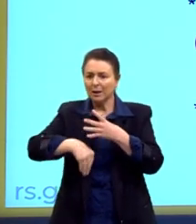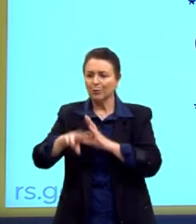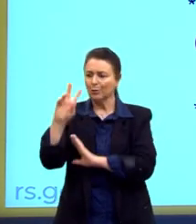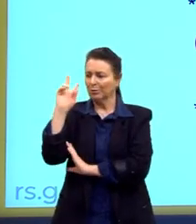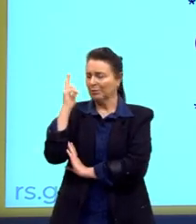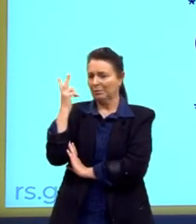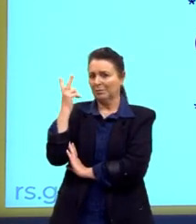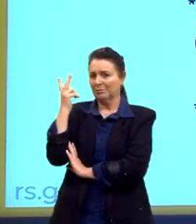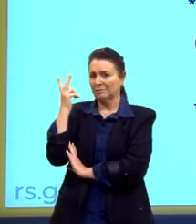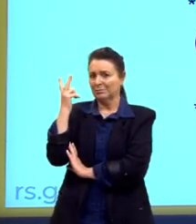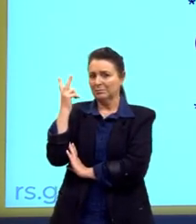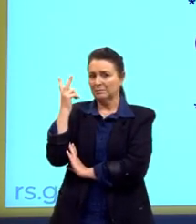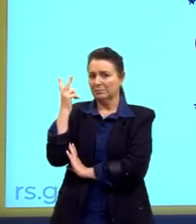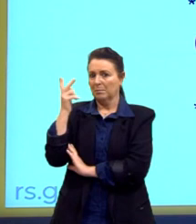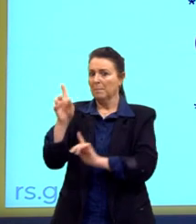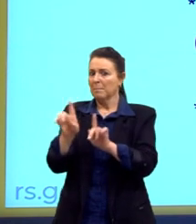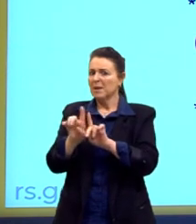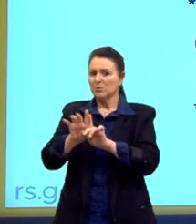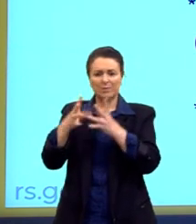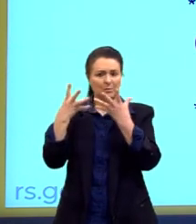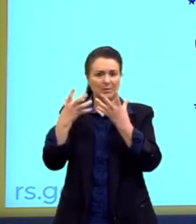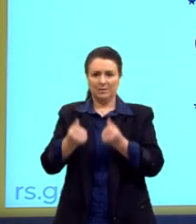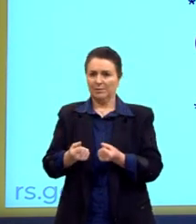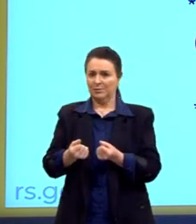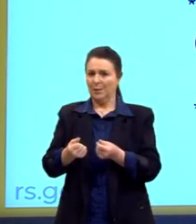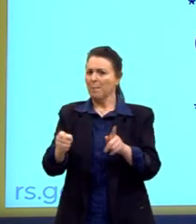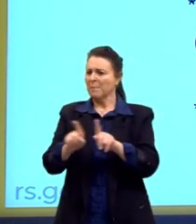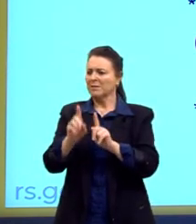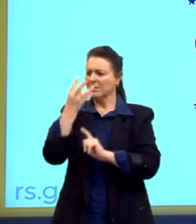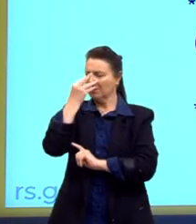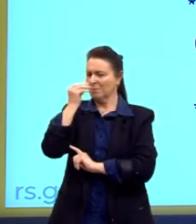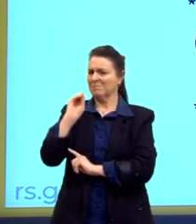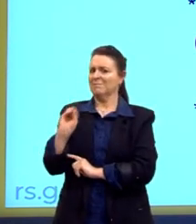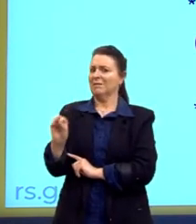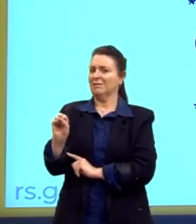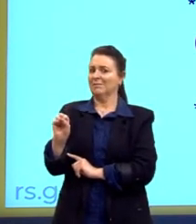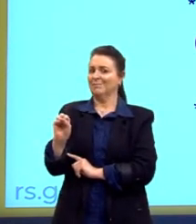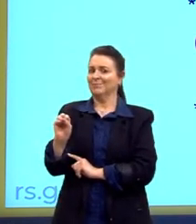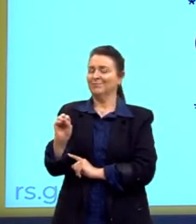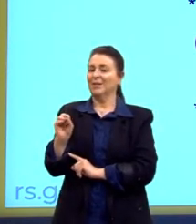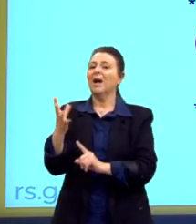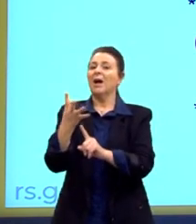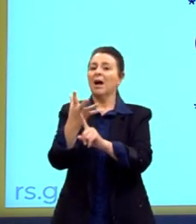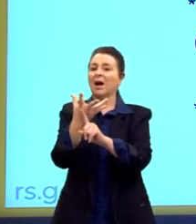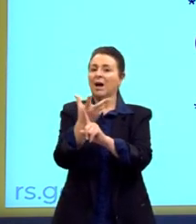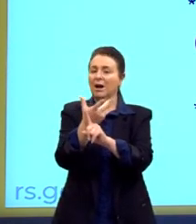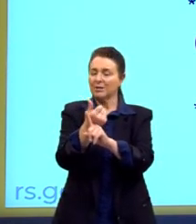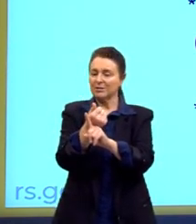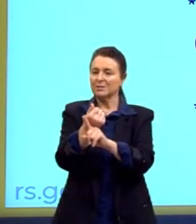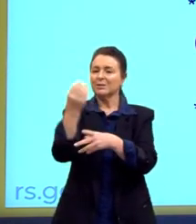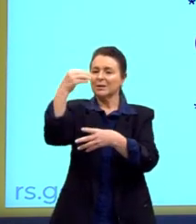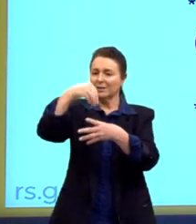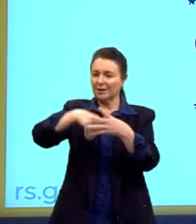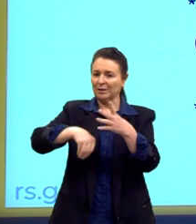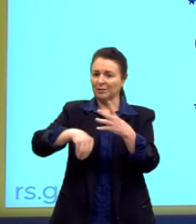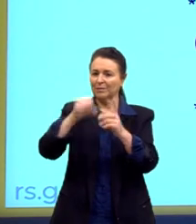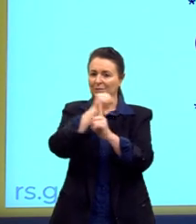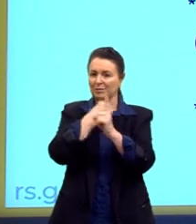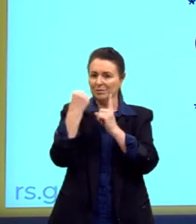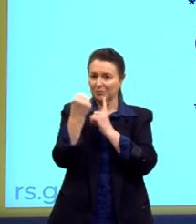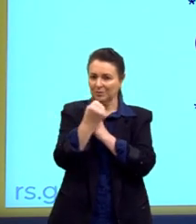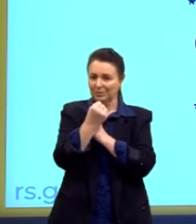quando a nega ou ignora então a arte Tem Fim Social sim o artista é um ser social